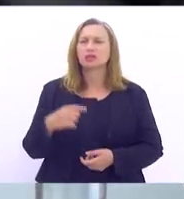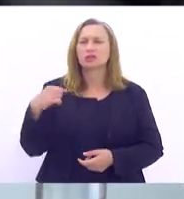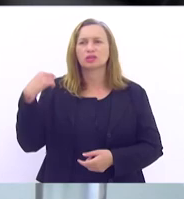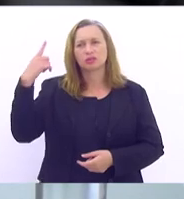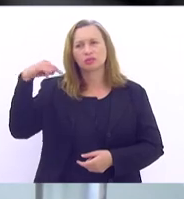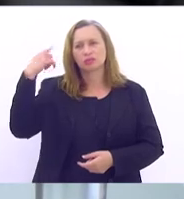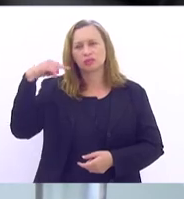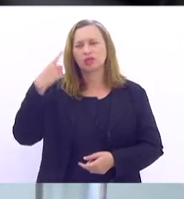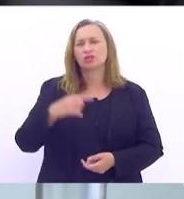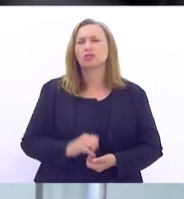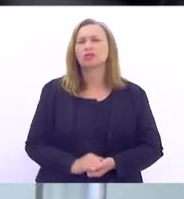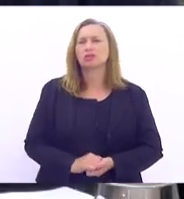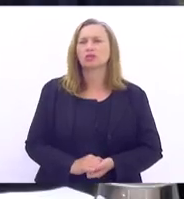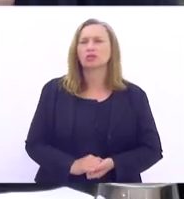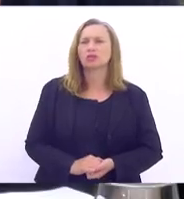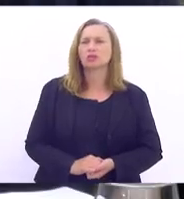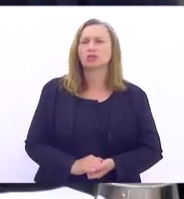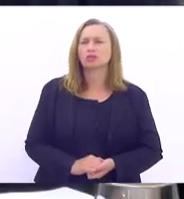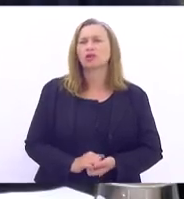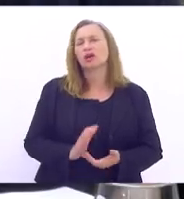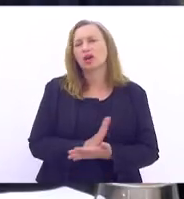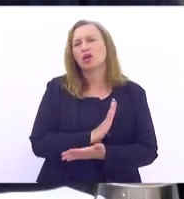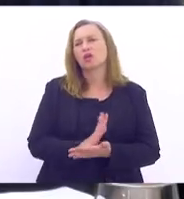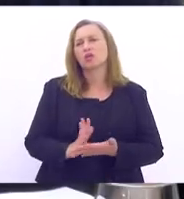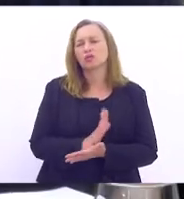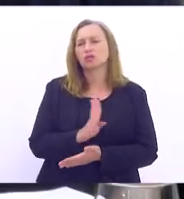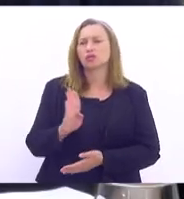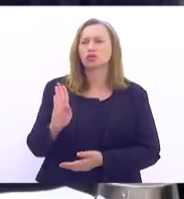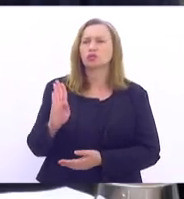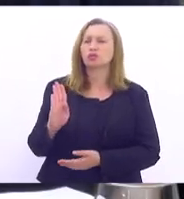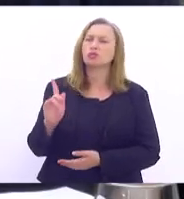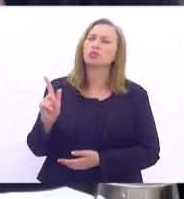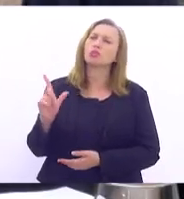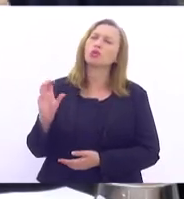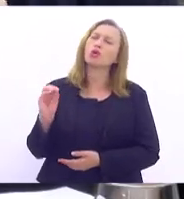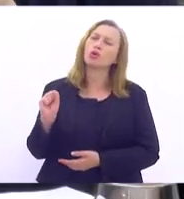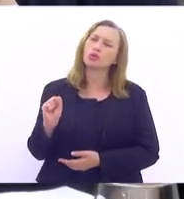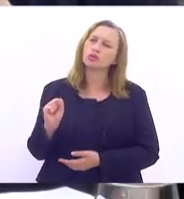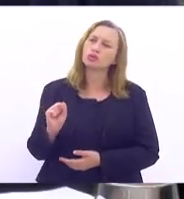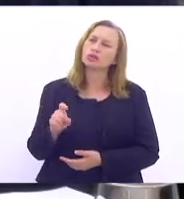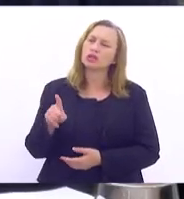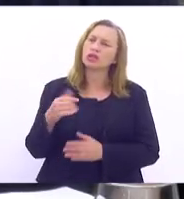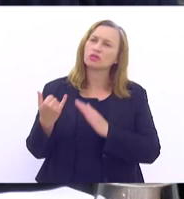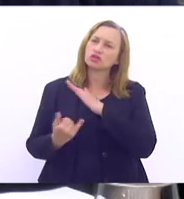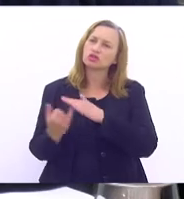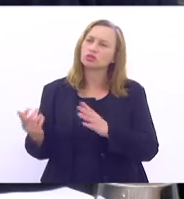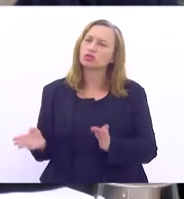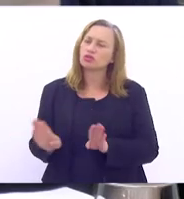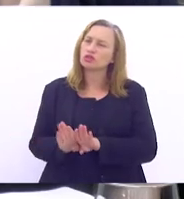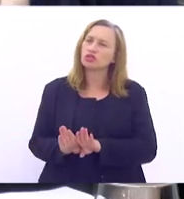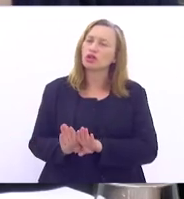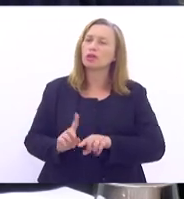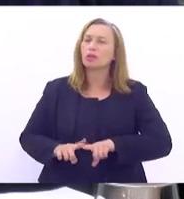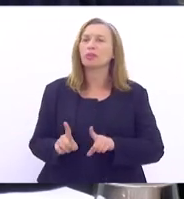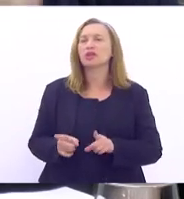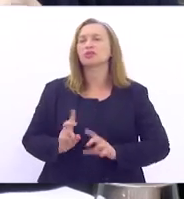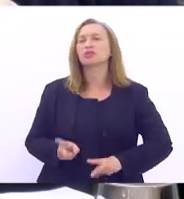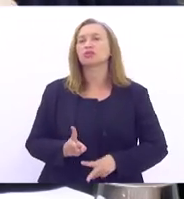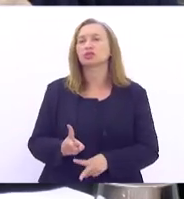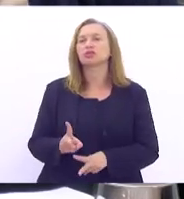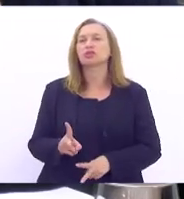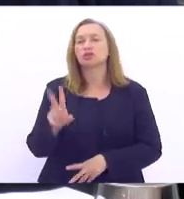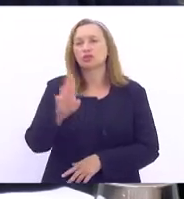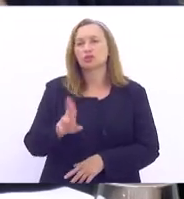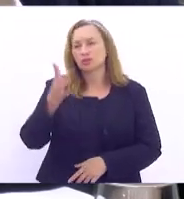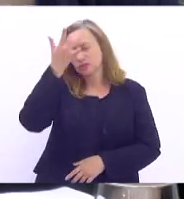pirado, pirou. É, existem alguns blocos nesse sentido. E lá no Instituto Nisa Silveira, o Instituto foi fechado, mas hoje permanece essa ação com usuários da